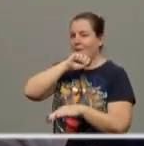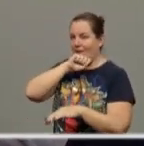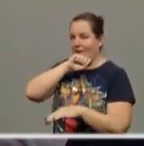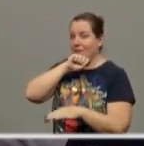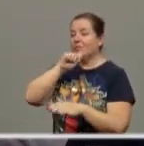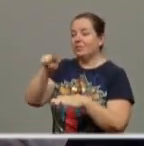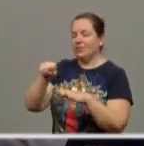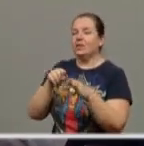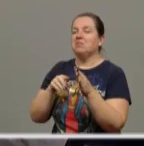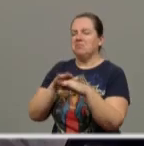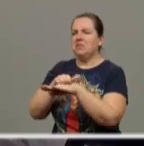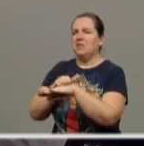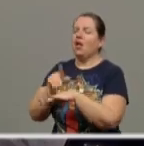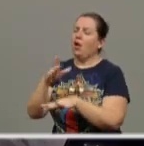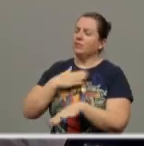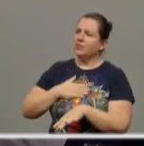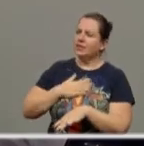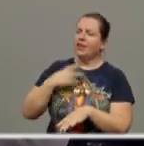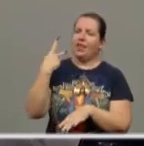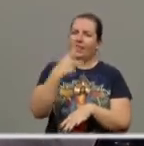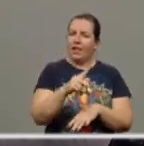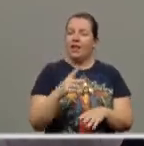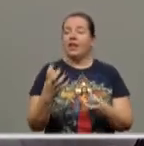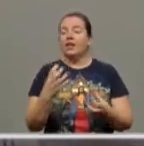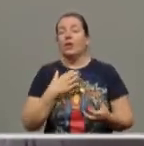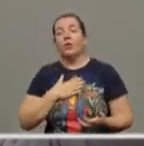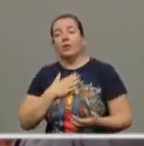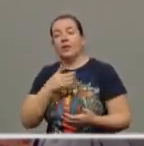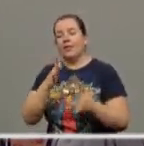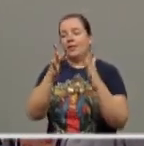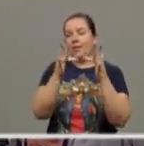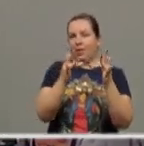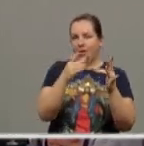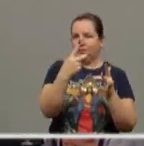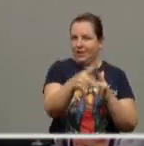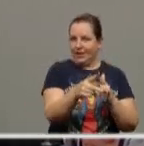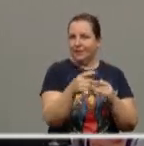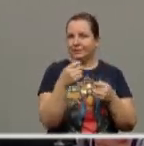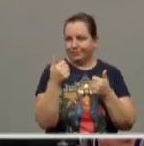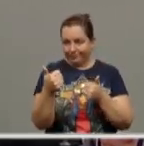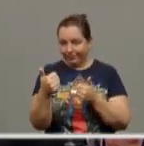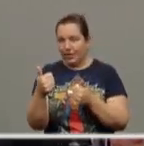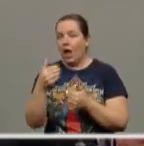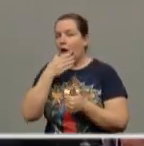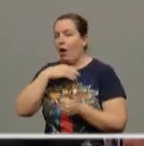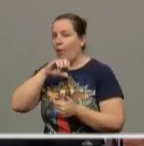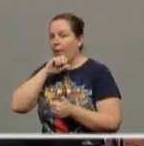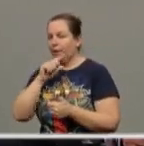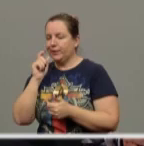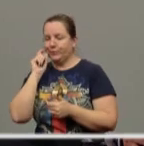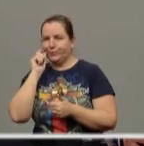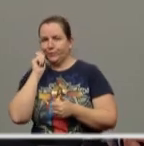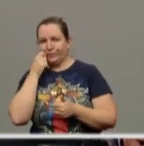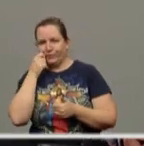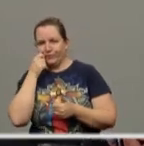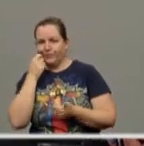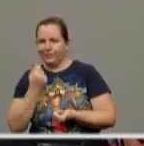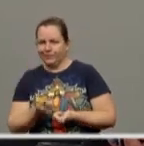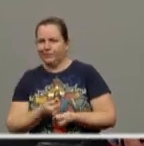eu gostei dela, e eu gostaria de namorar, né? E aí o pai torcia o bigode.